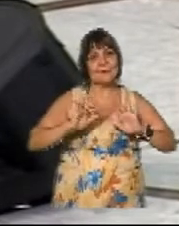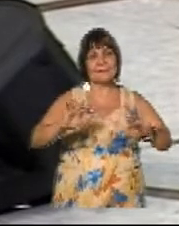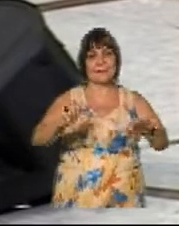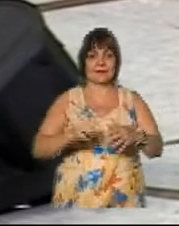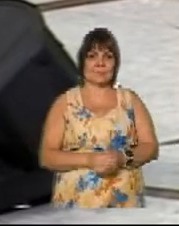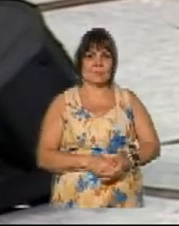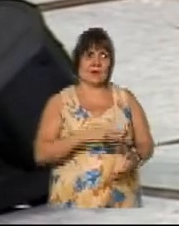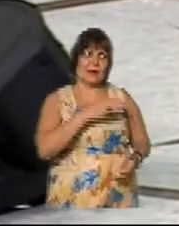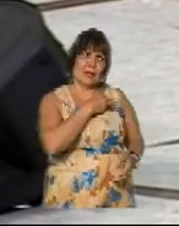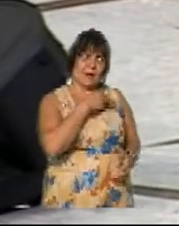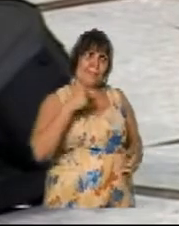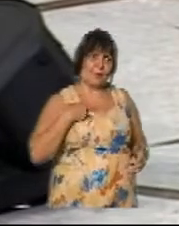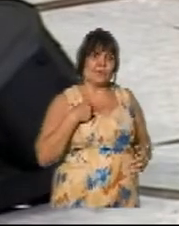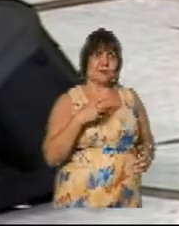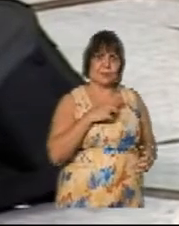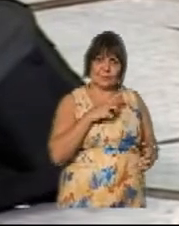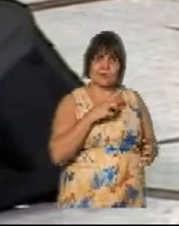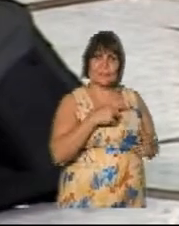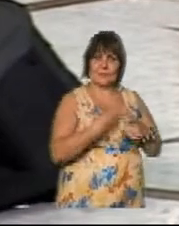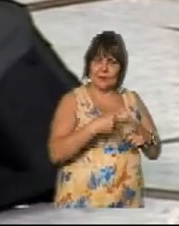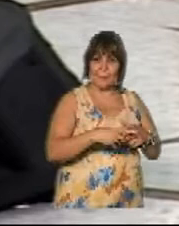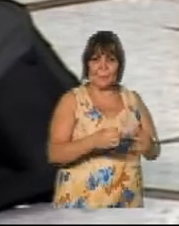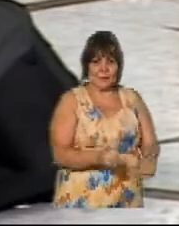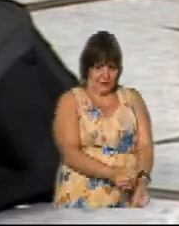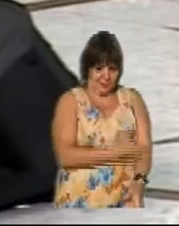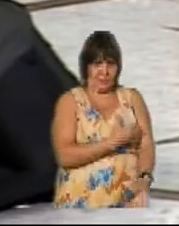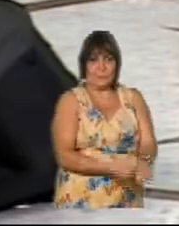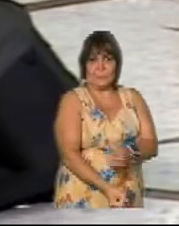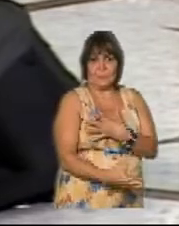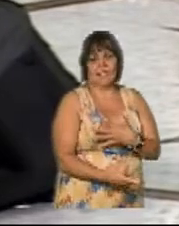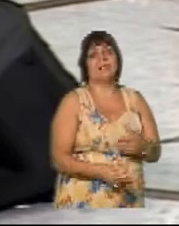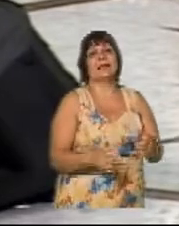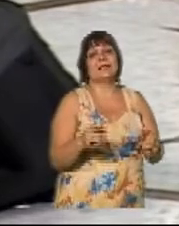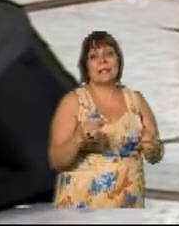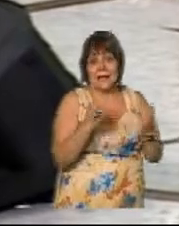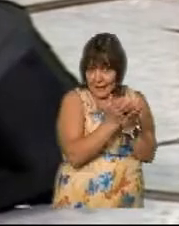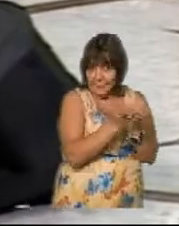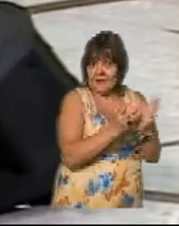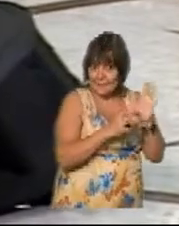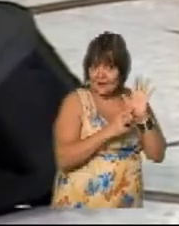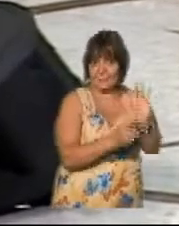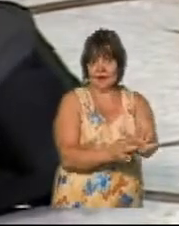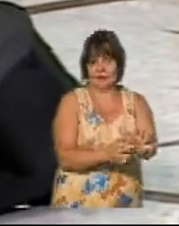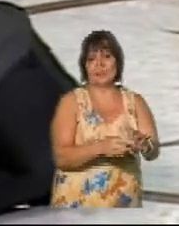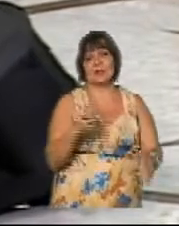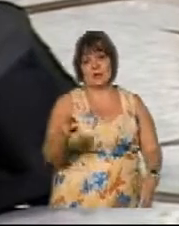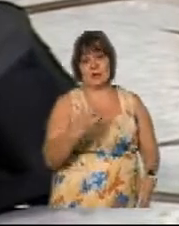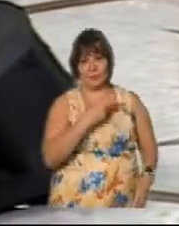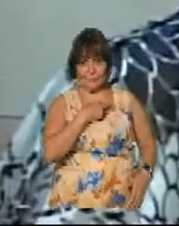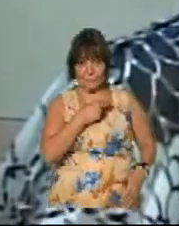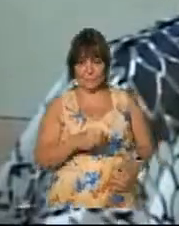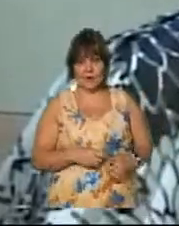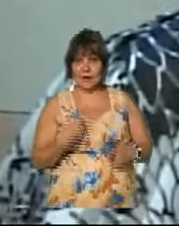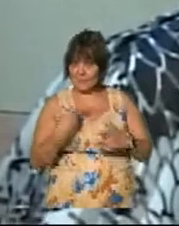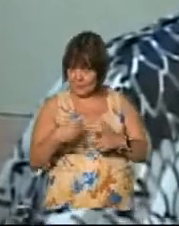Pastor, eu tenho um problema de emoções aqui, a resposta. Eu tenho um problema financeiro aqui, a resposta. Eu tenho um problema de casamento aqui, está a